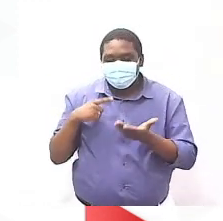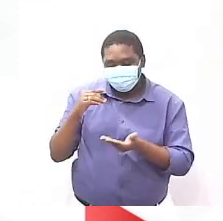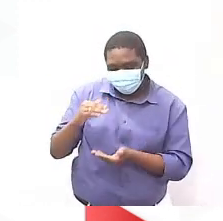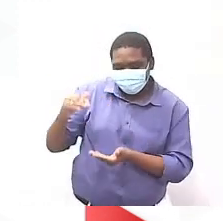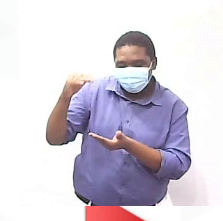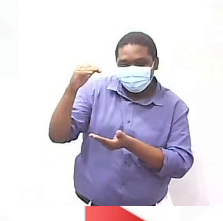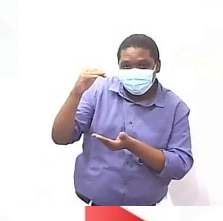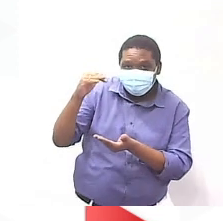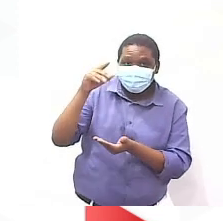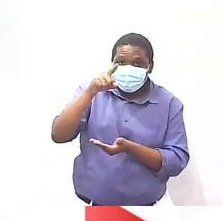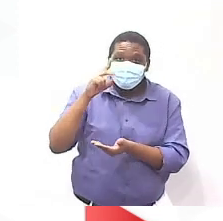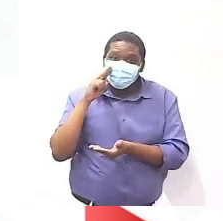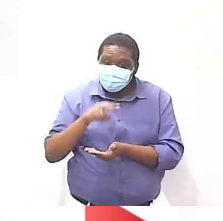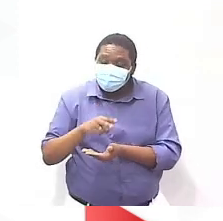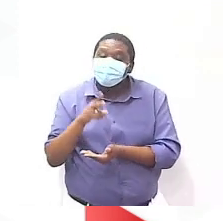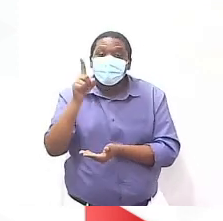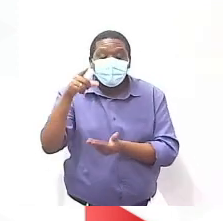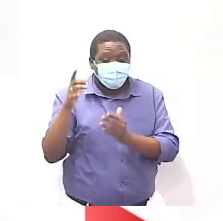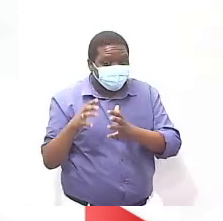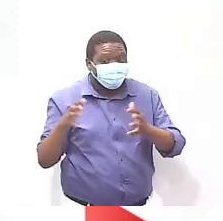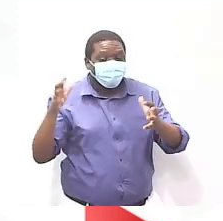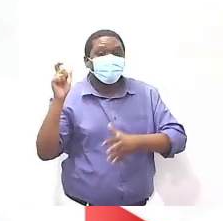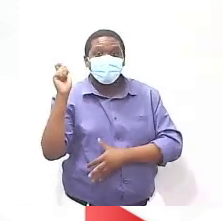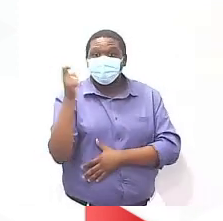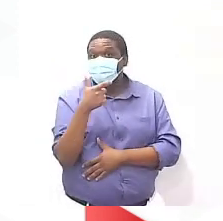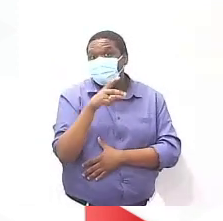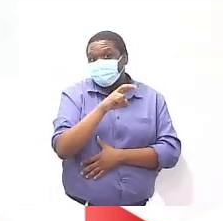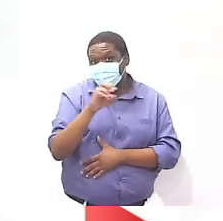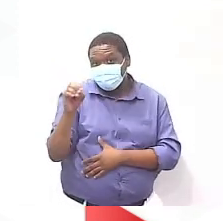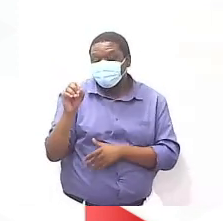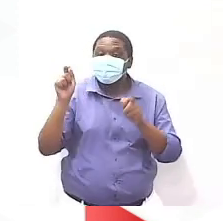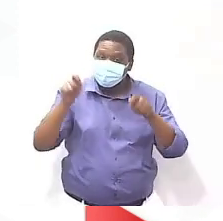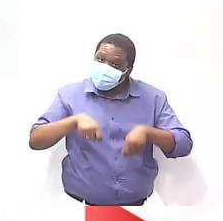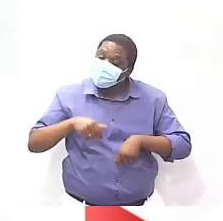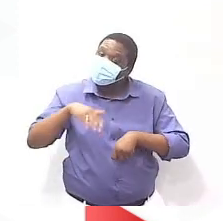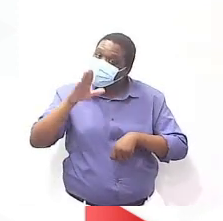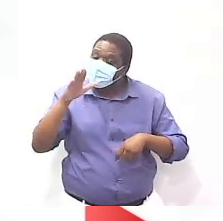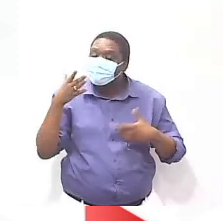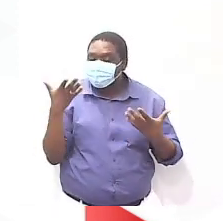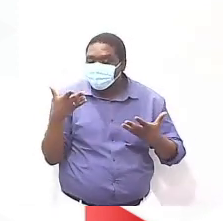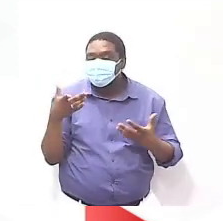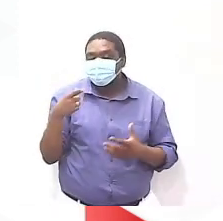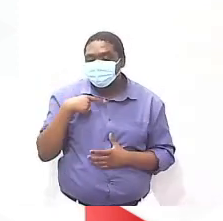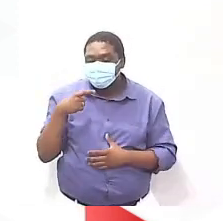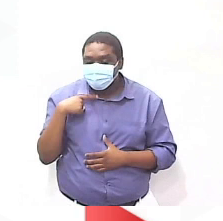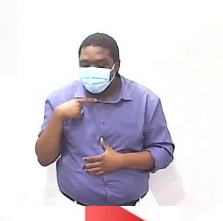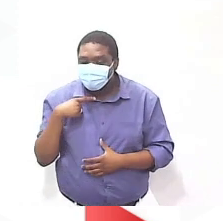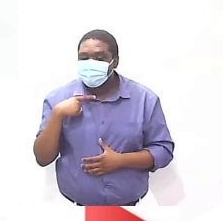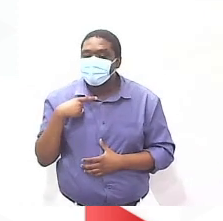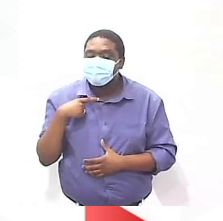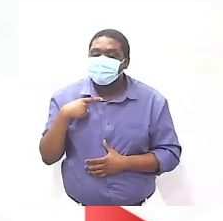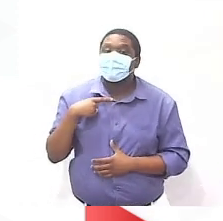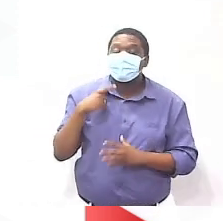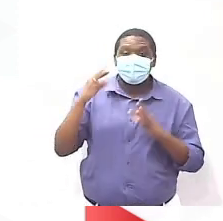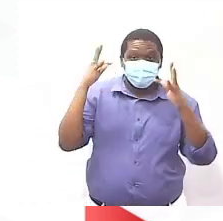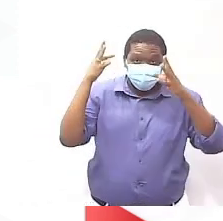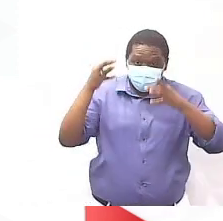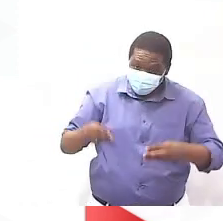aí que você está vendo, ela é maior do que 500 ml. Então, capacidade é